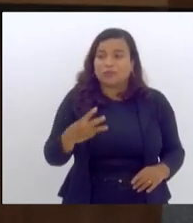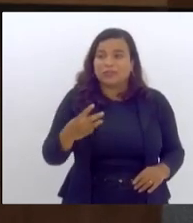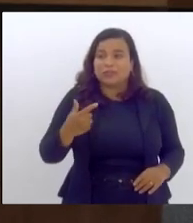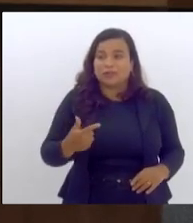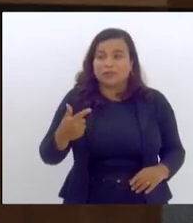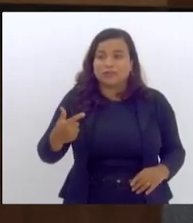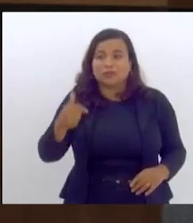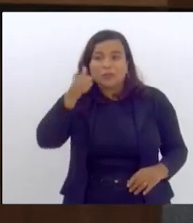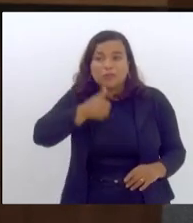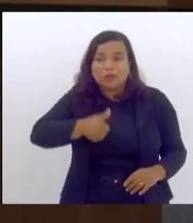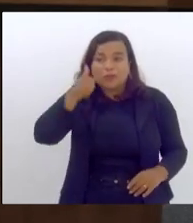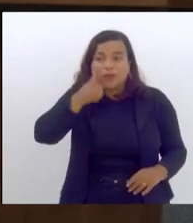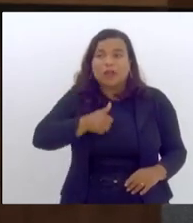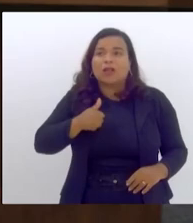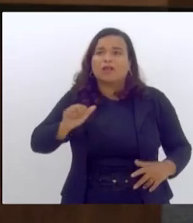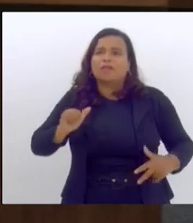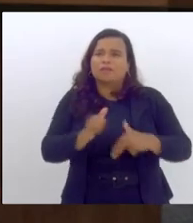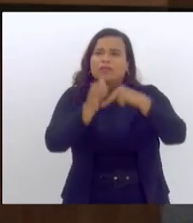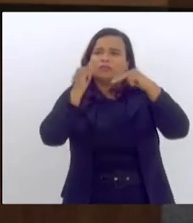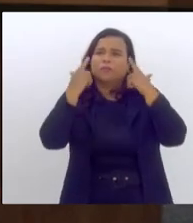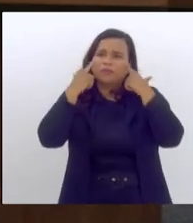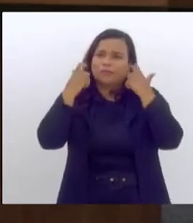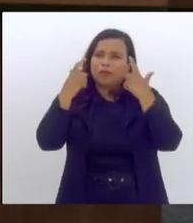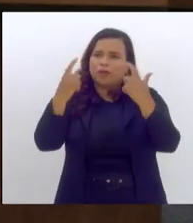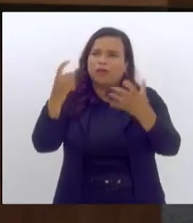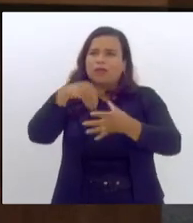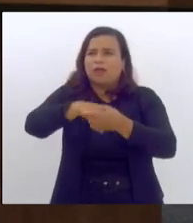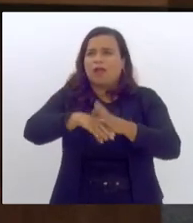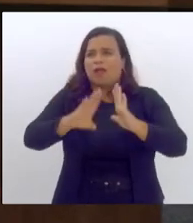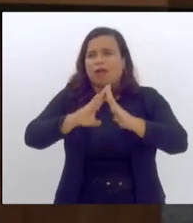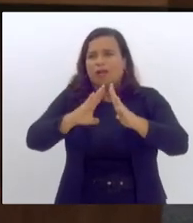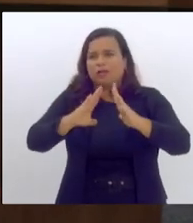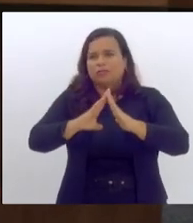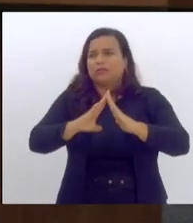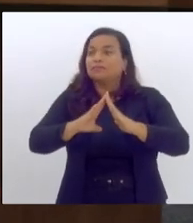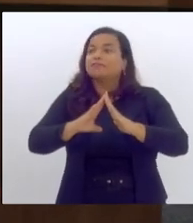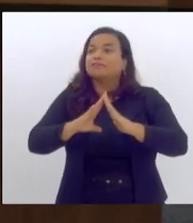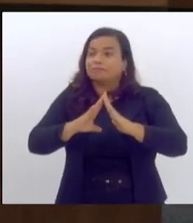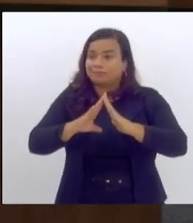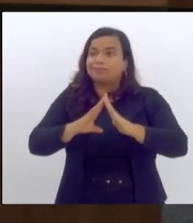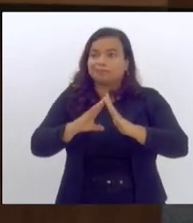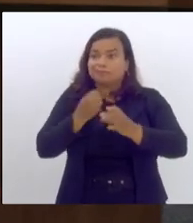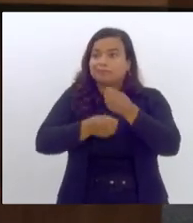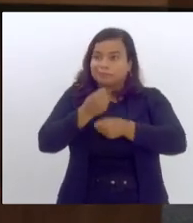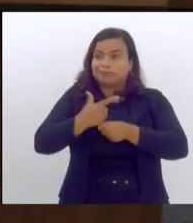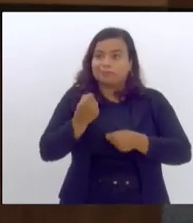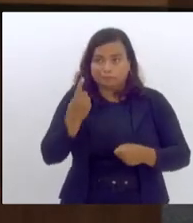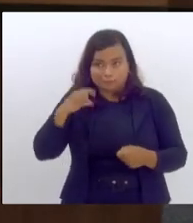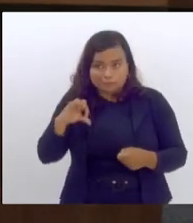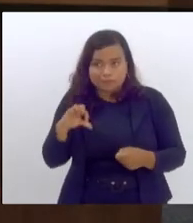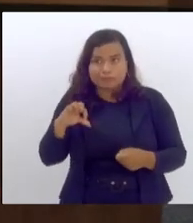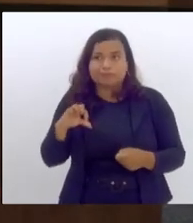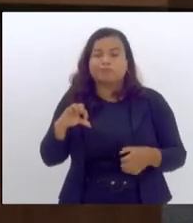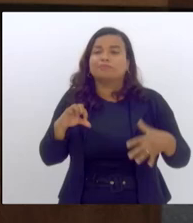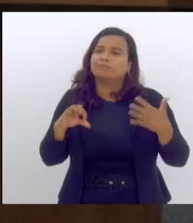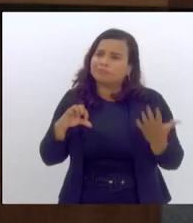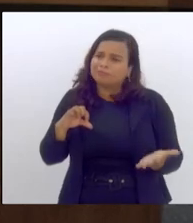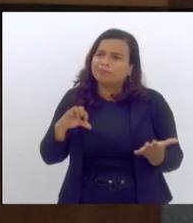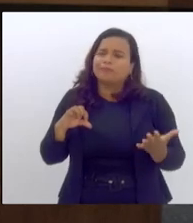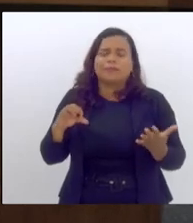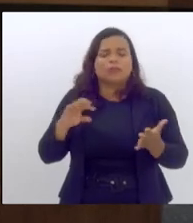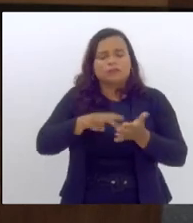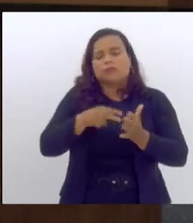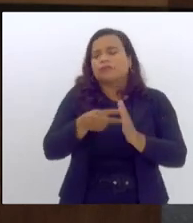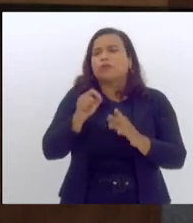128.322 mulheres vítimas de violência doméstica em 2019. Isso corresponde a